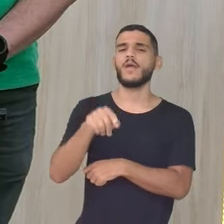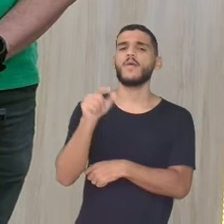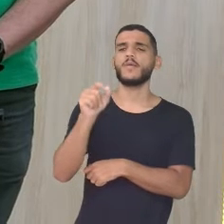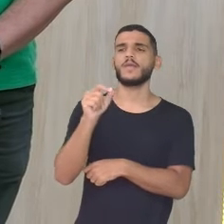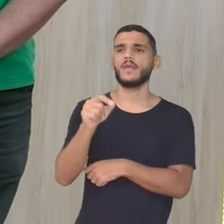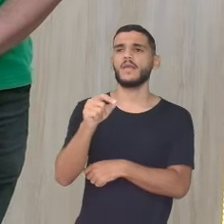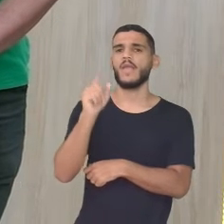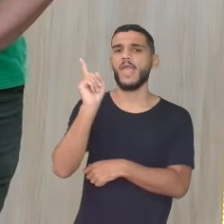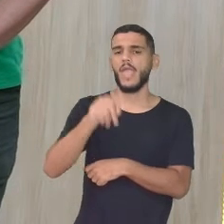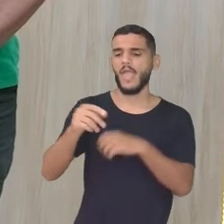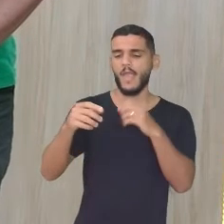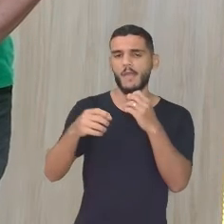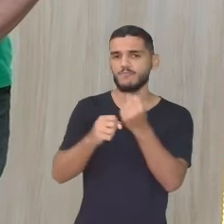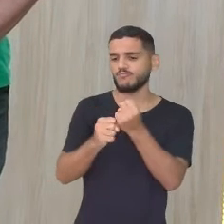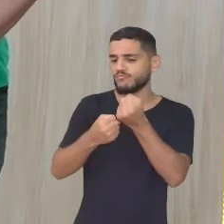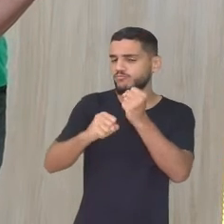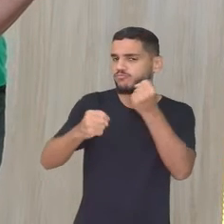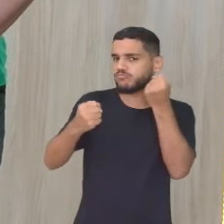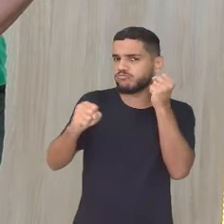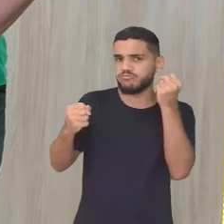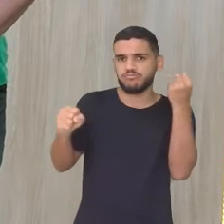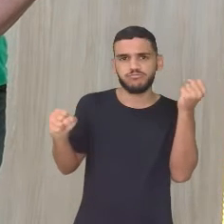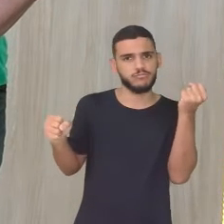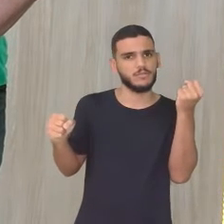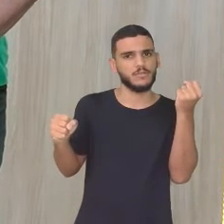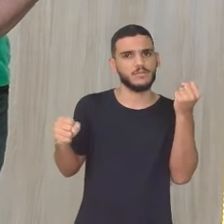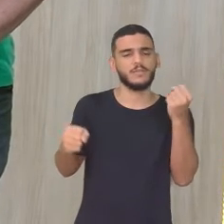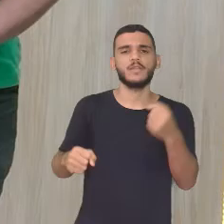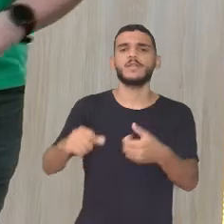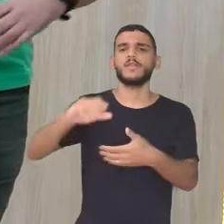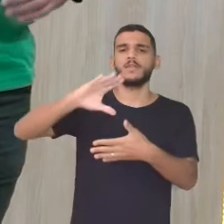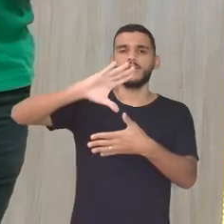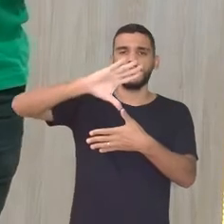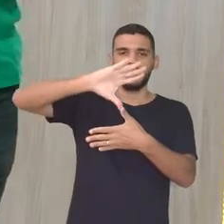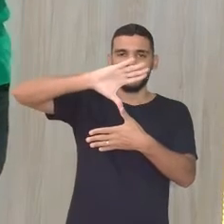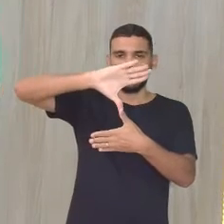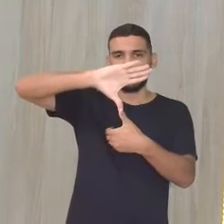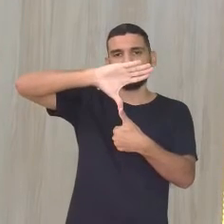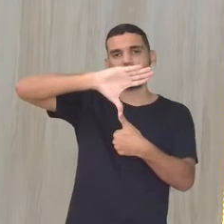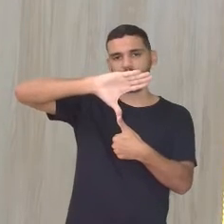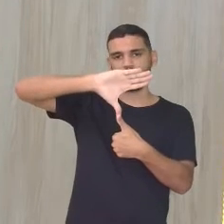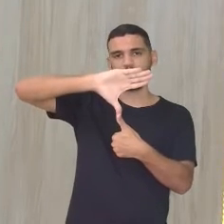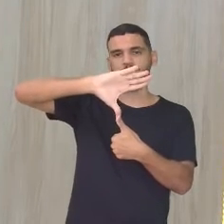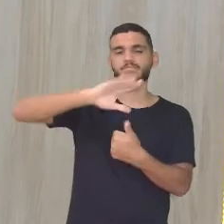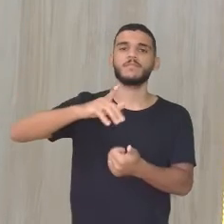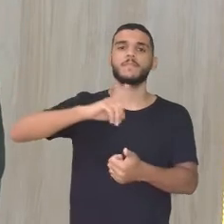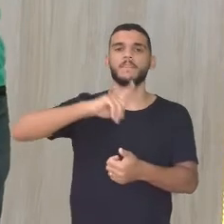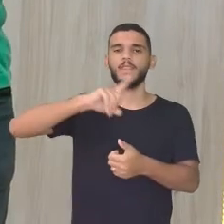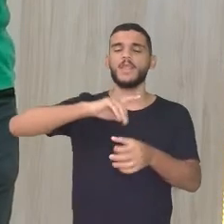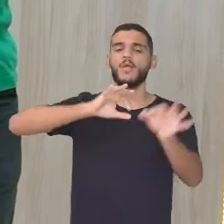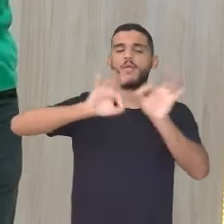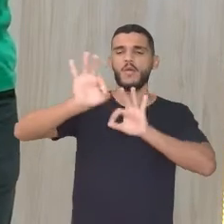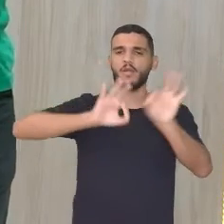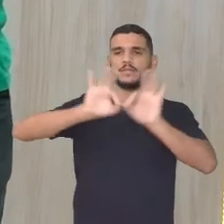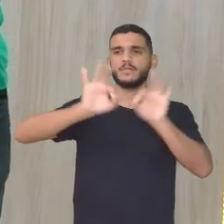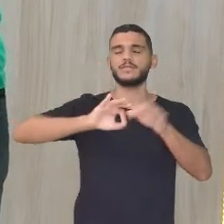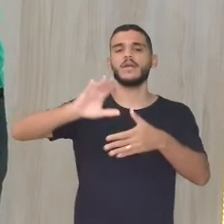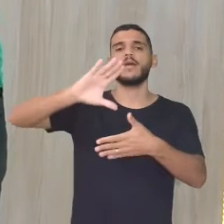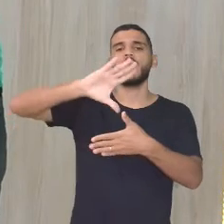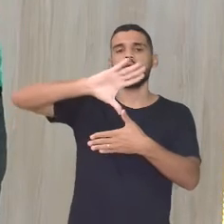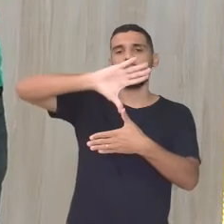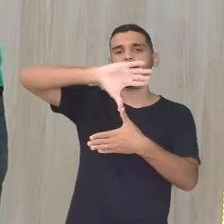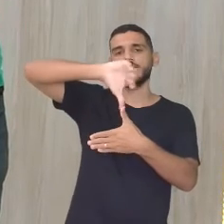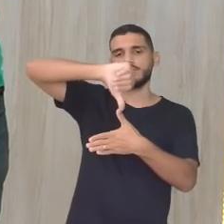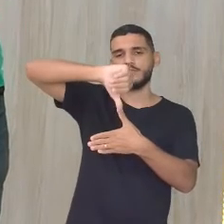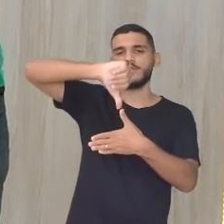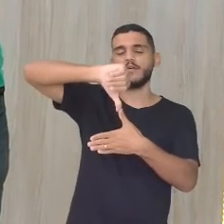é um dos maiores países da América do Sul, né? Então a gente tem aí uma subdivisão, a América do Norte, a América